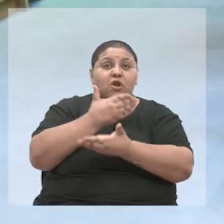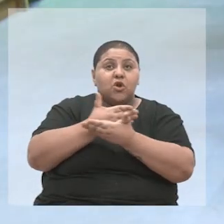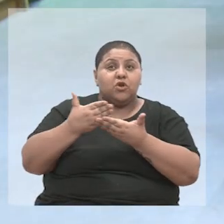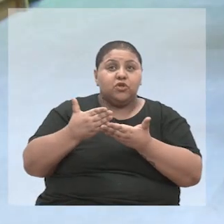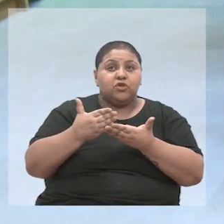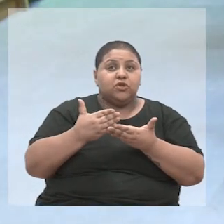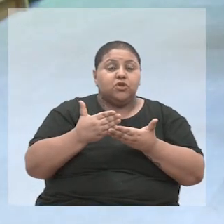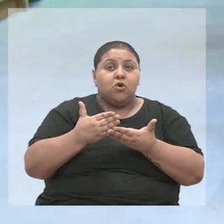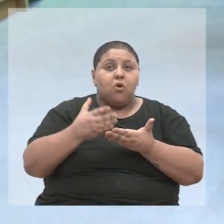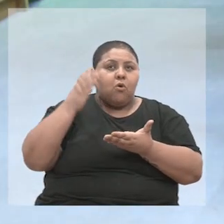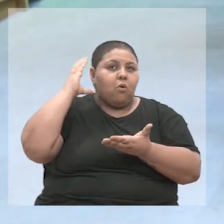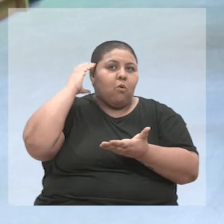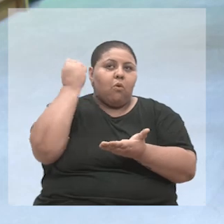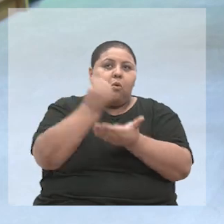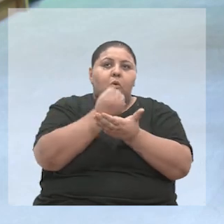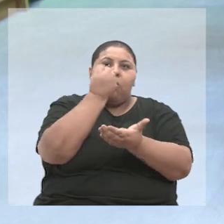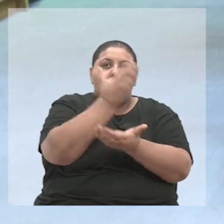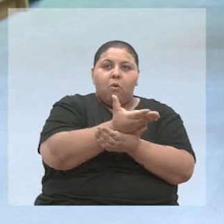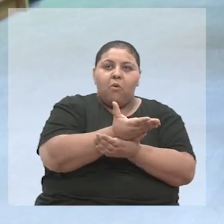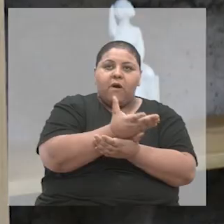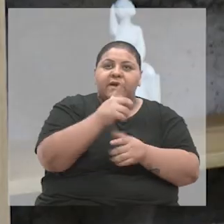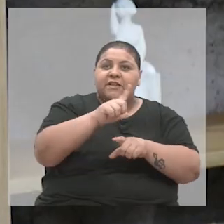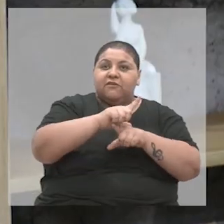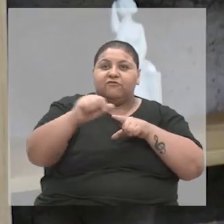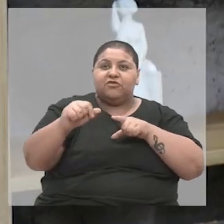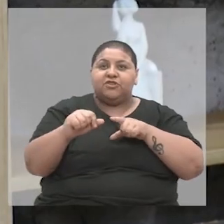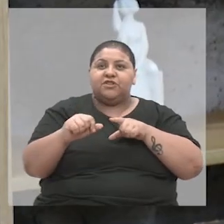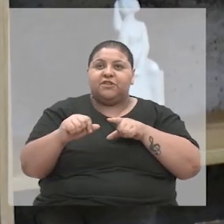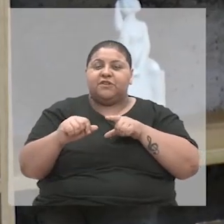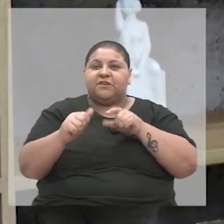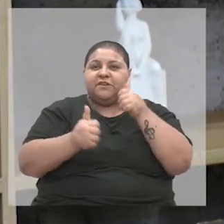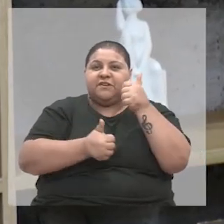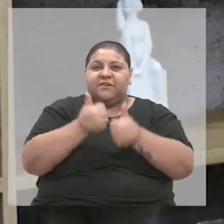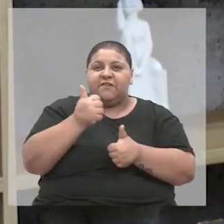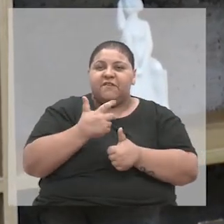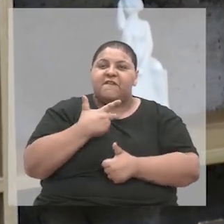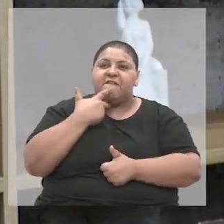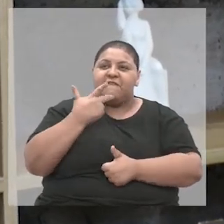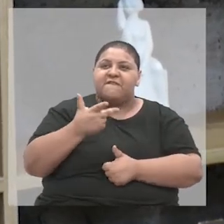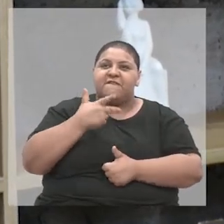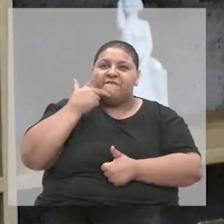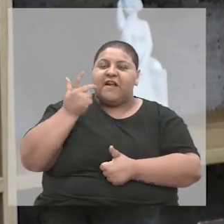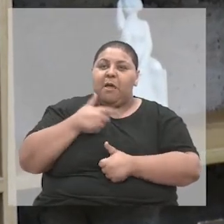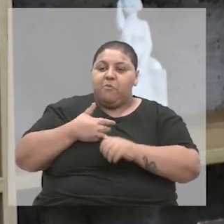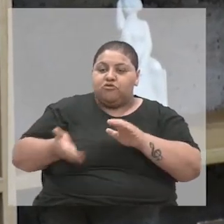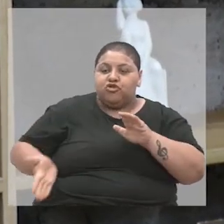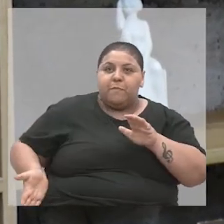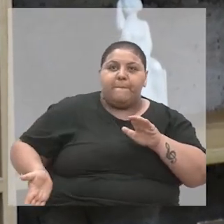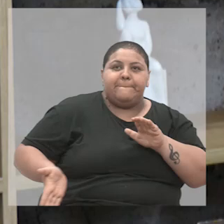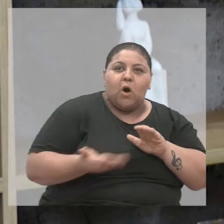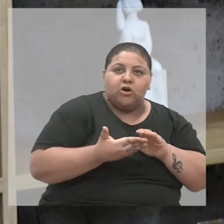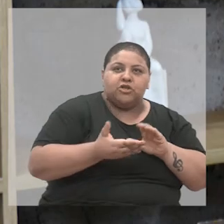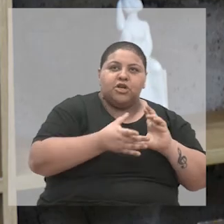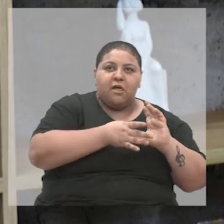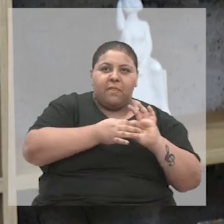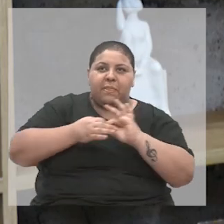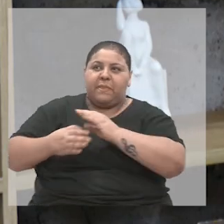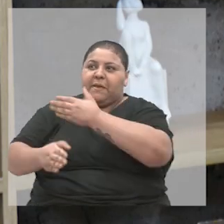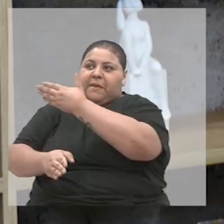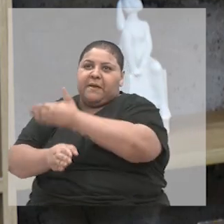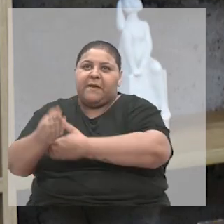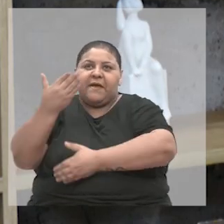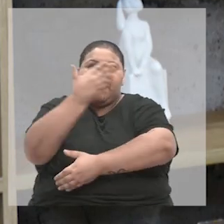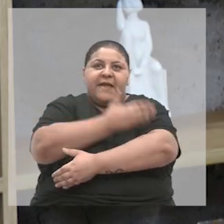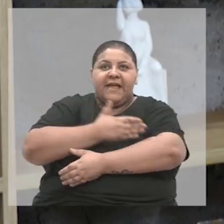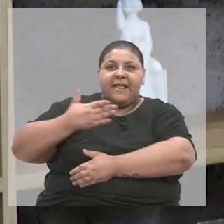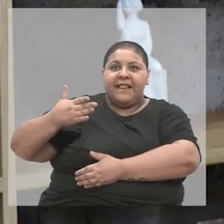quando iniciou, né, o Caxias Conversa do Esporte, que a gente ia fugir do futebol, né? Exatamente. Já falamos de bocha, já falamos de Paralimpíadas, já falamos